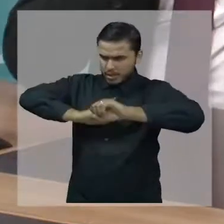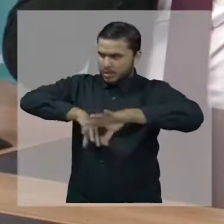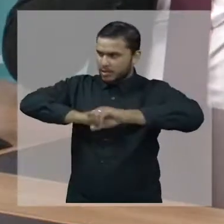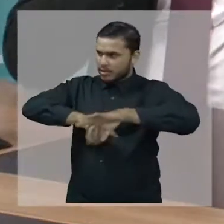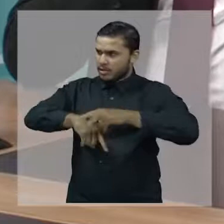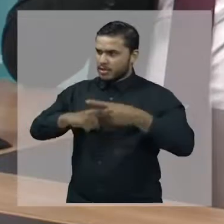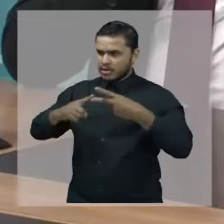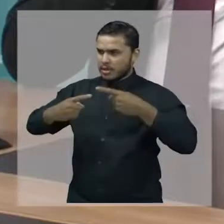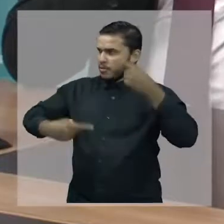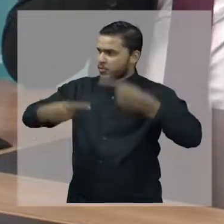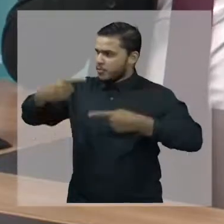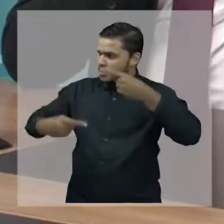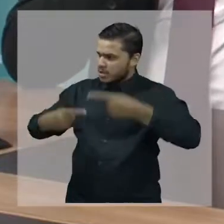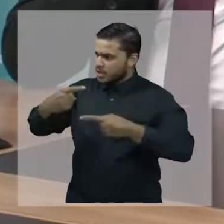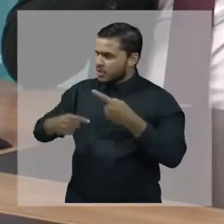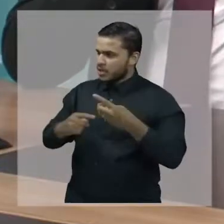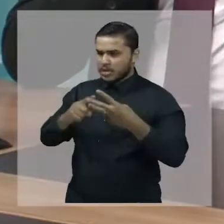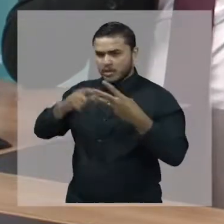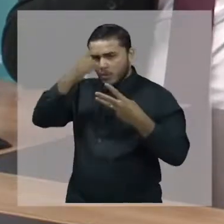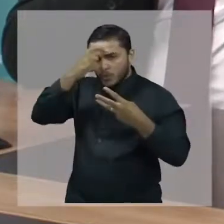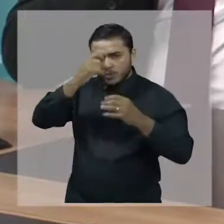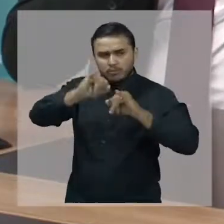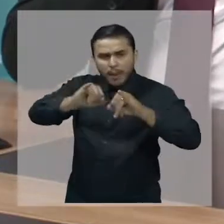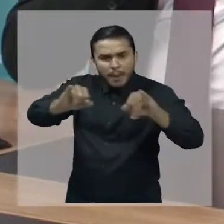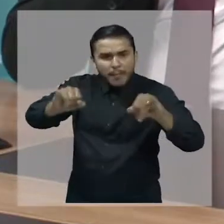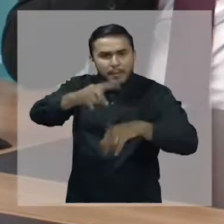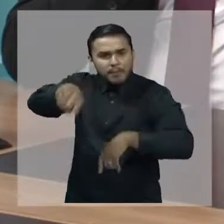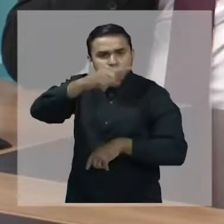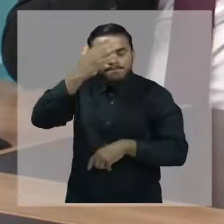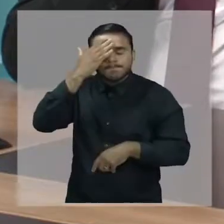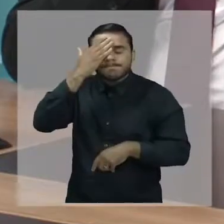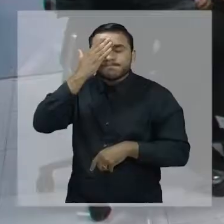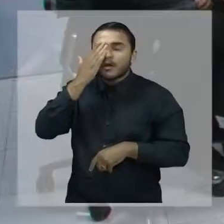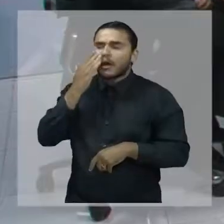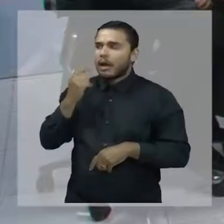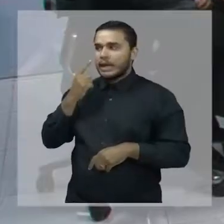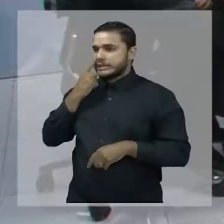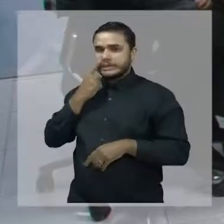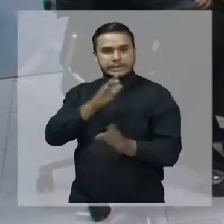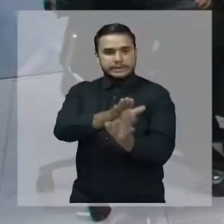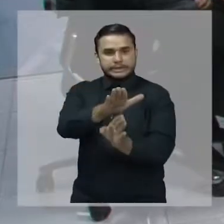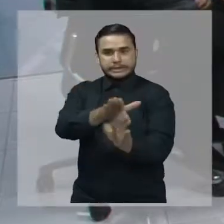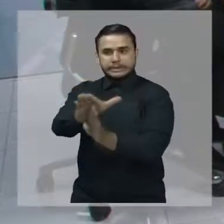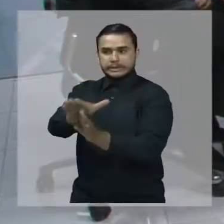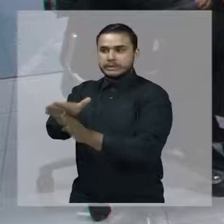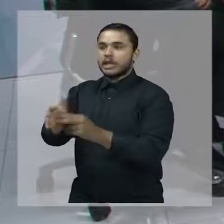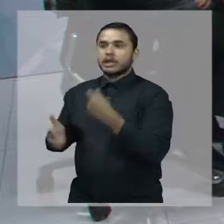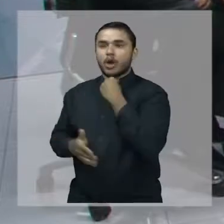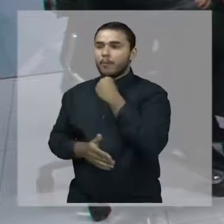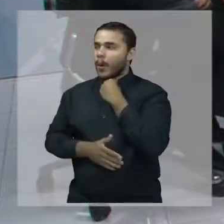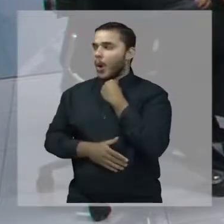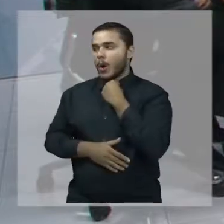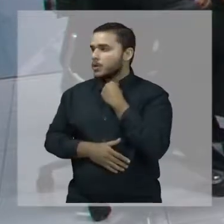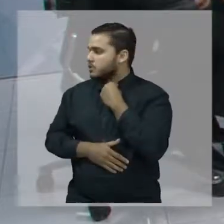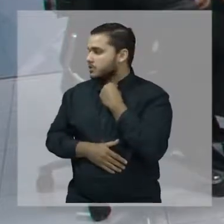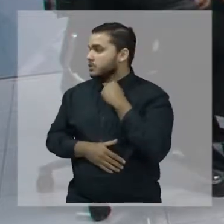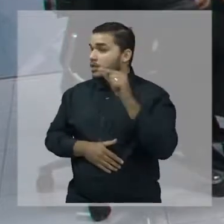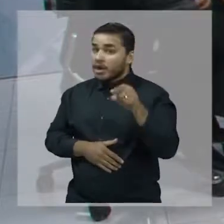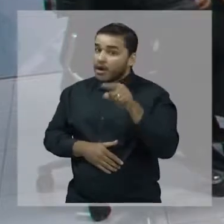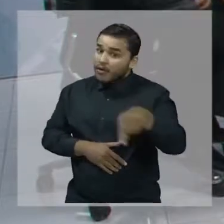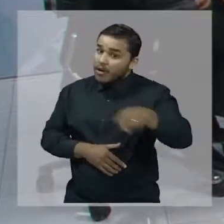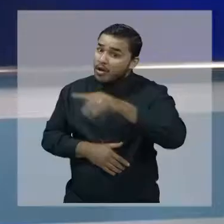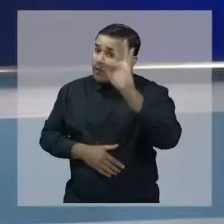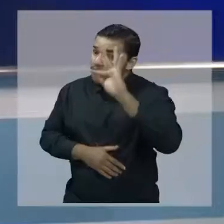seria preparar um exército para enfrentar aqueles que cada vez ficam mais ricos. Ministro, deixa eu fazer um